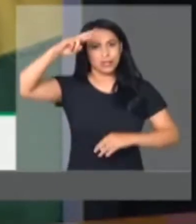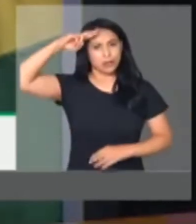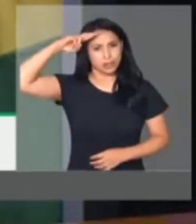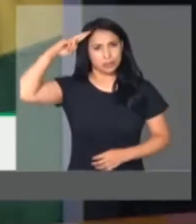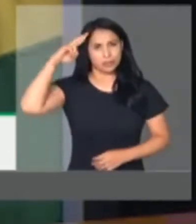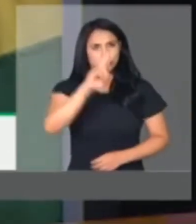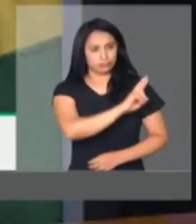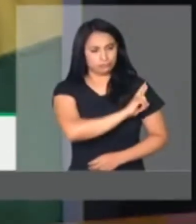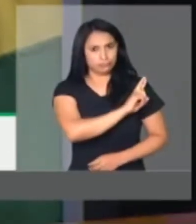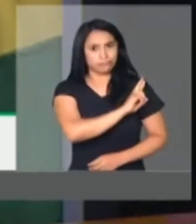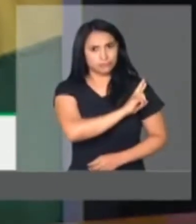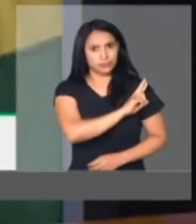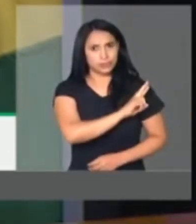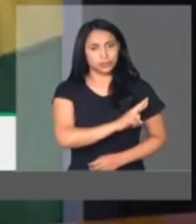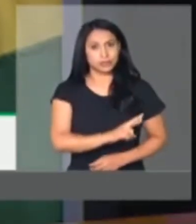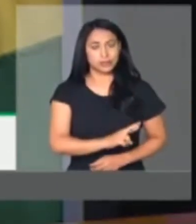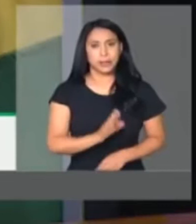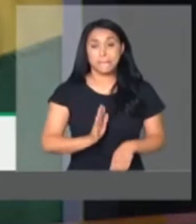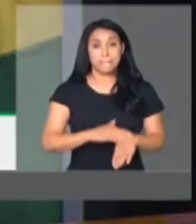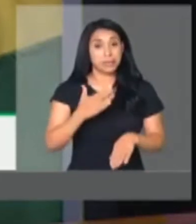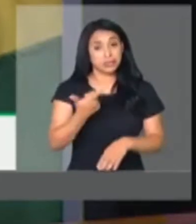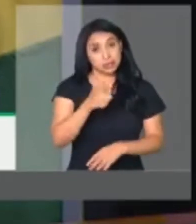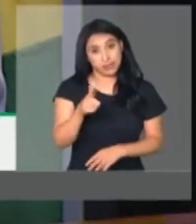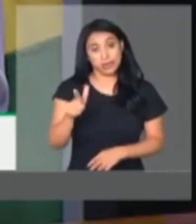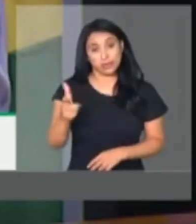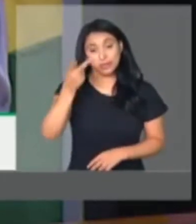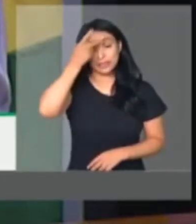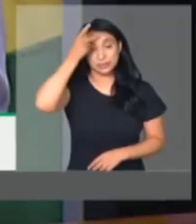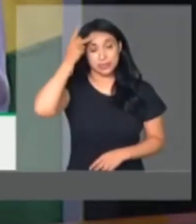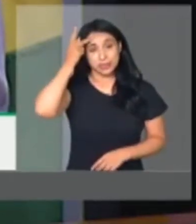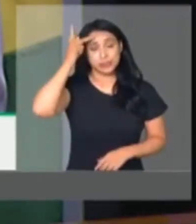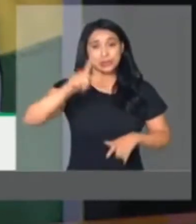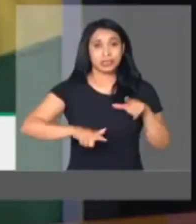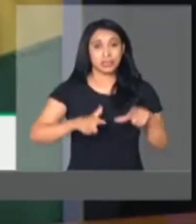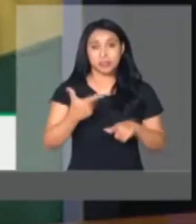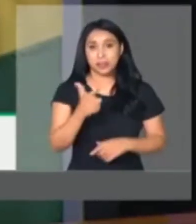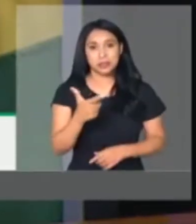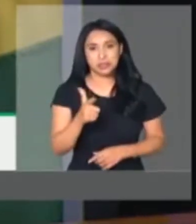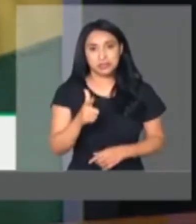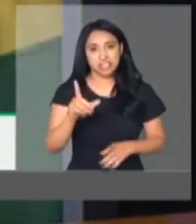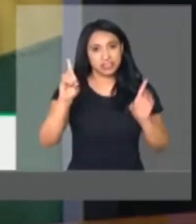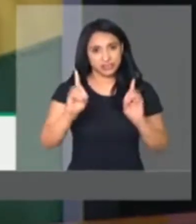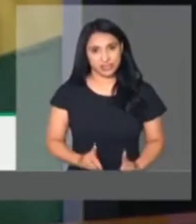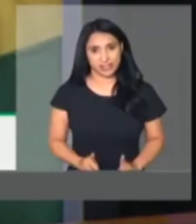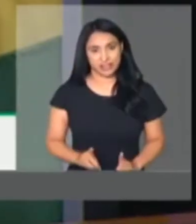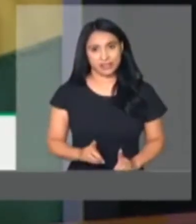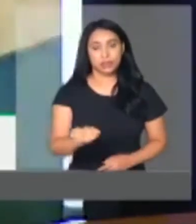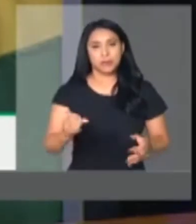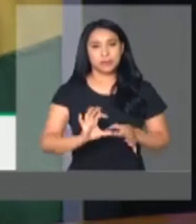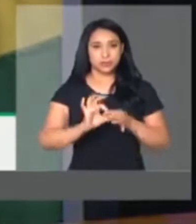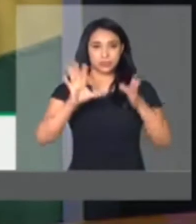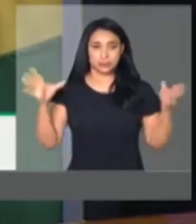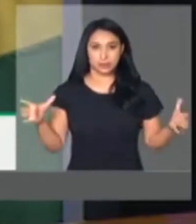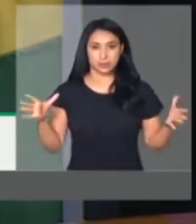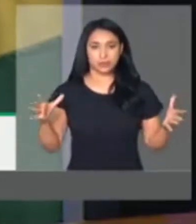ou até mais do que alguns dos colaboradores que não tem nenhum tipo de deficiência